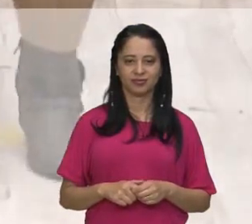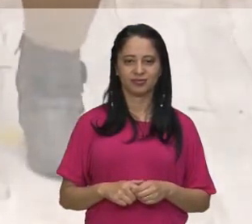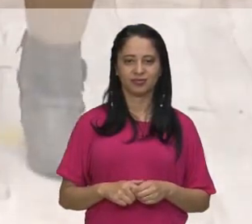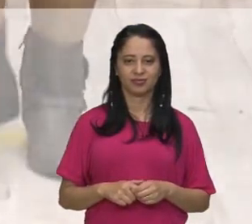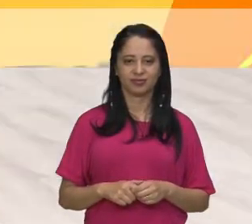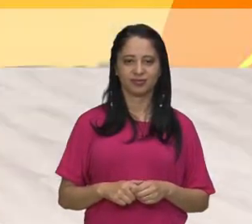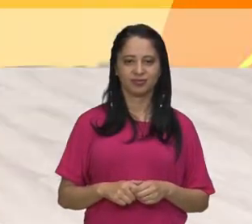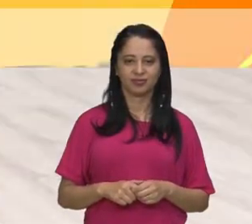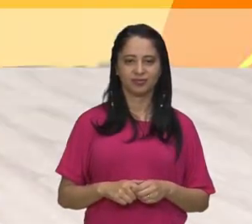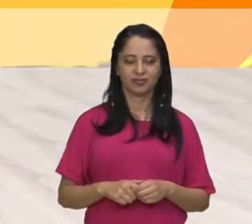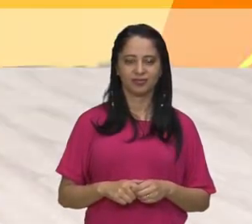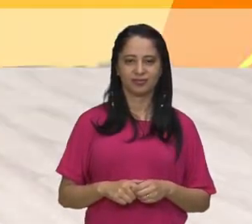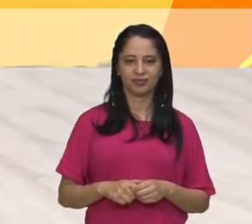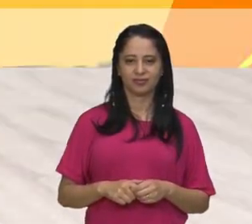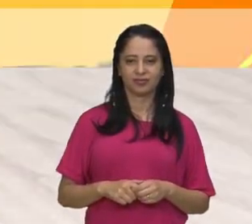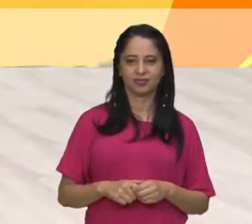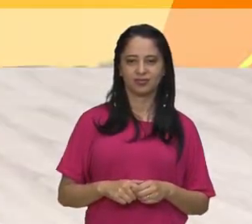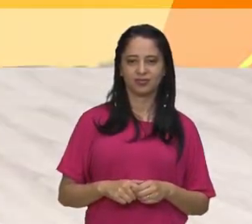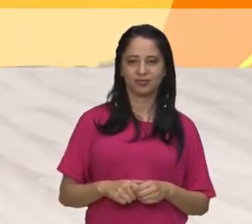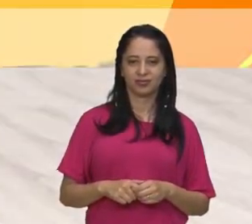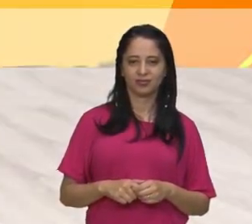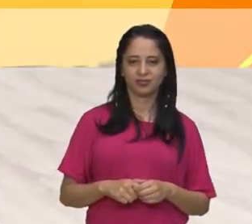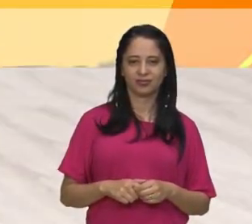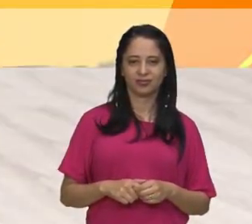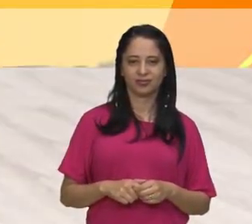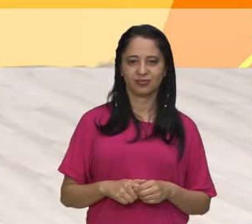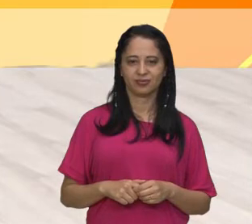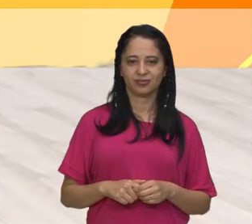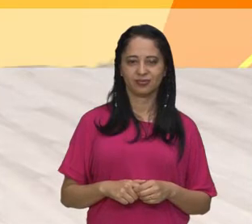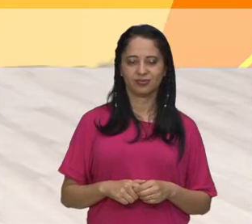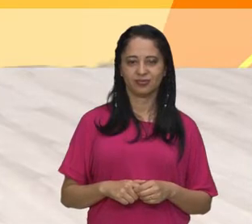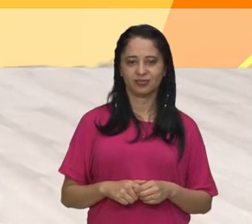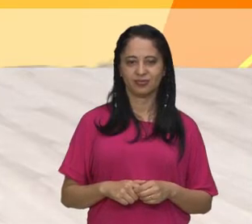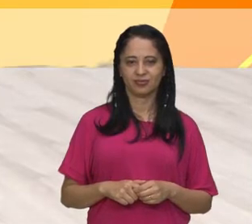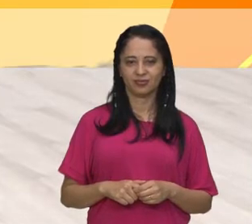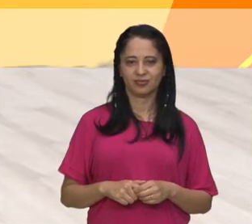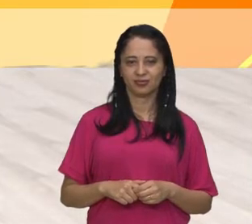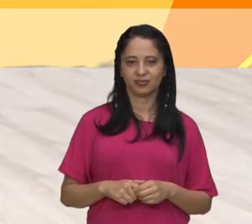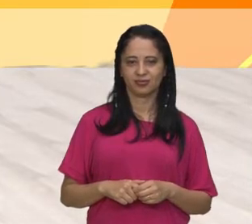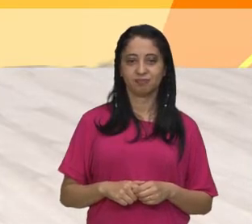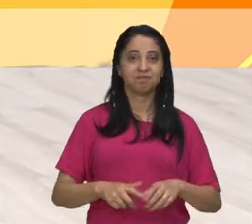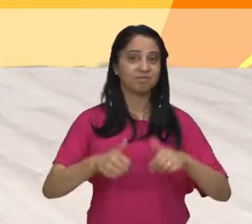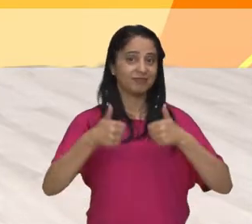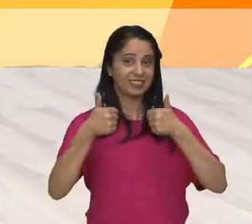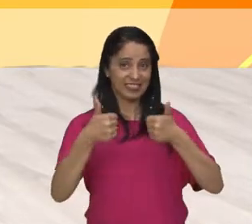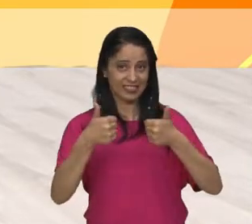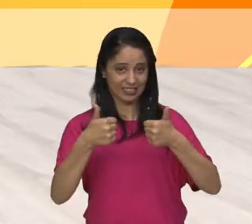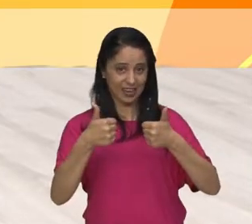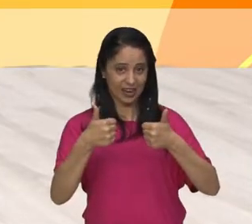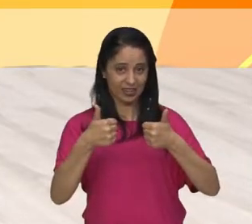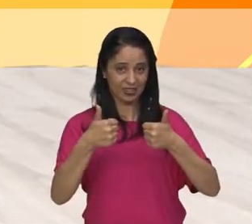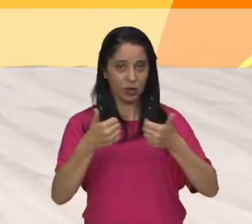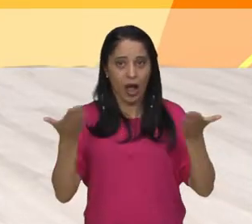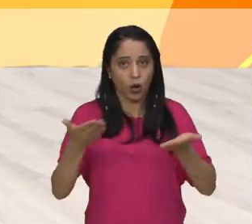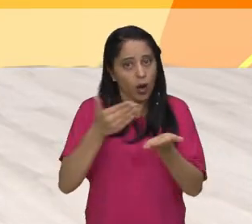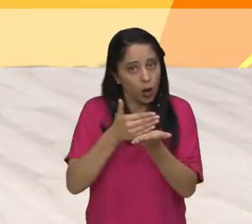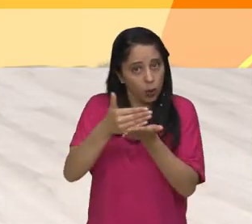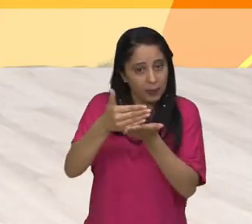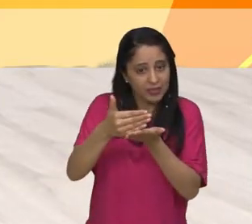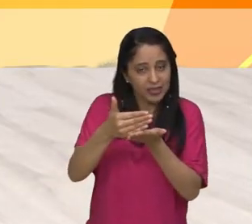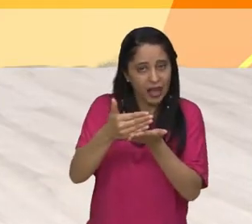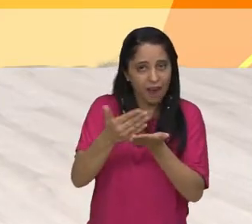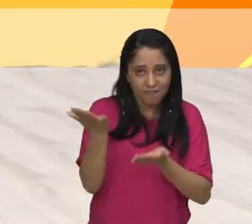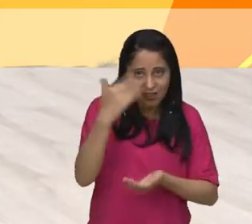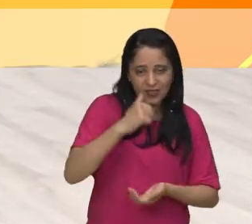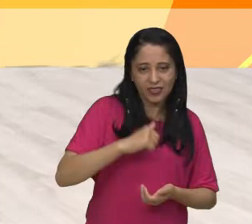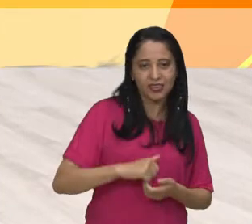e 2. 1 e 1 e parei aqui. Tudo certo até aí, pessoal? Vamos desde o começo? Bora